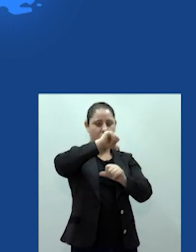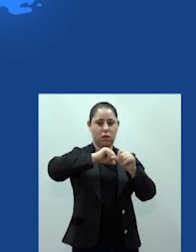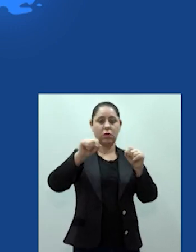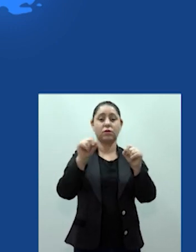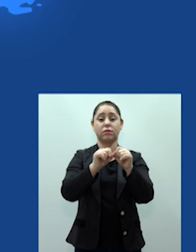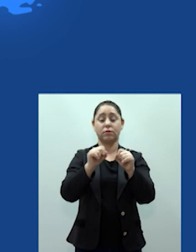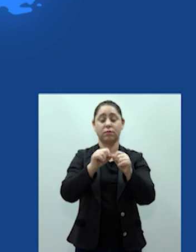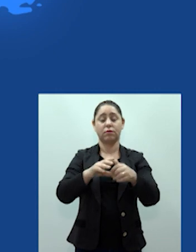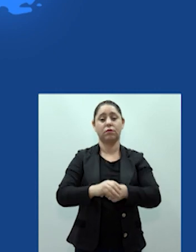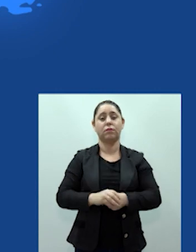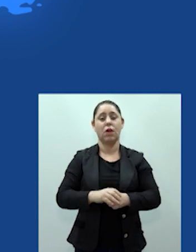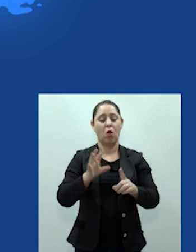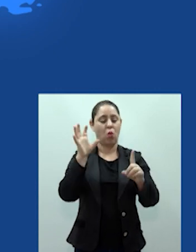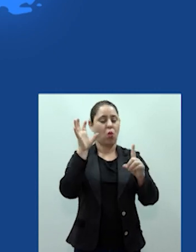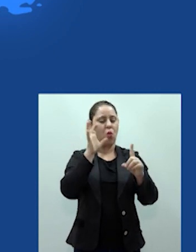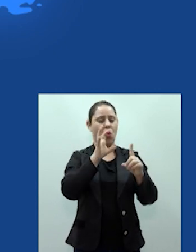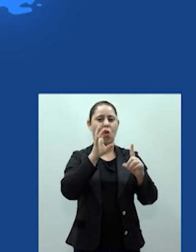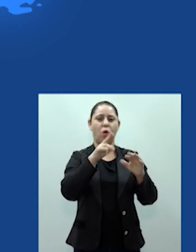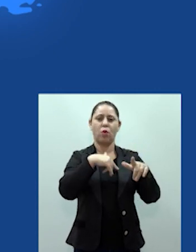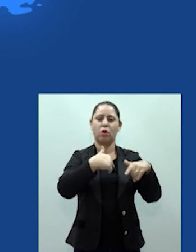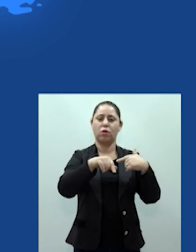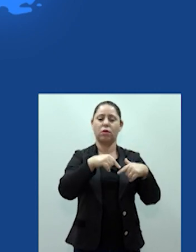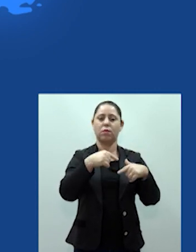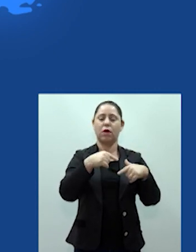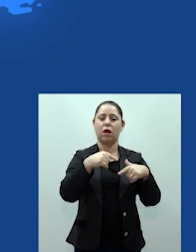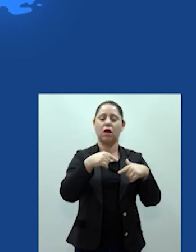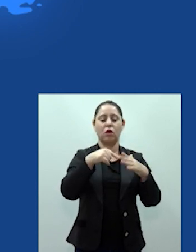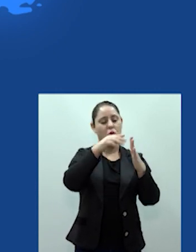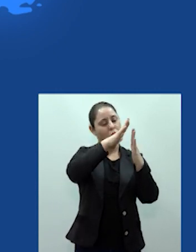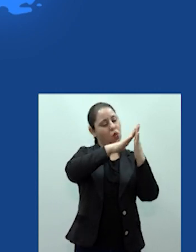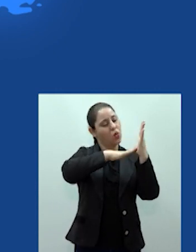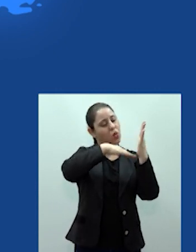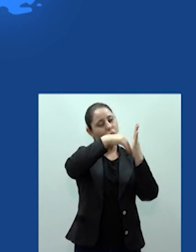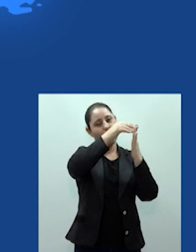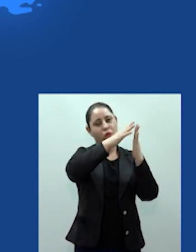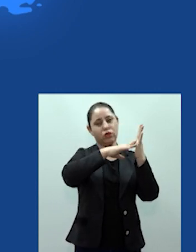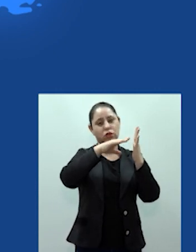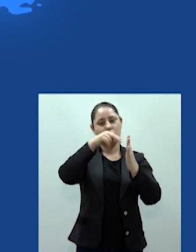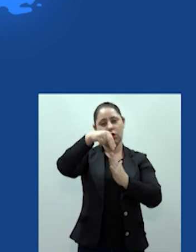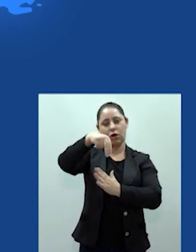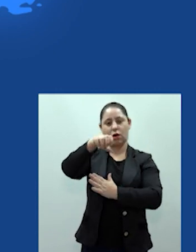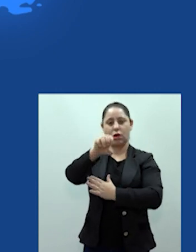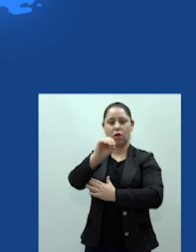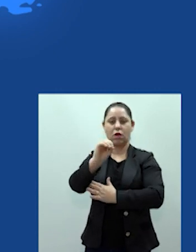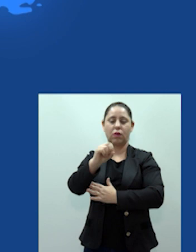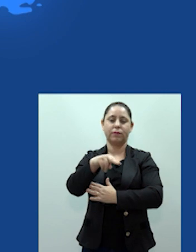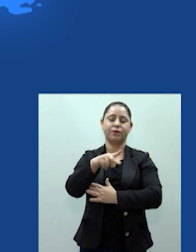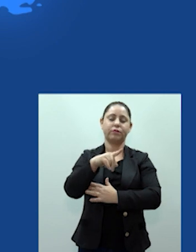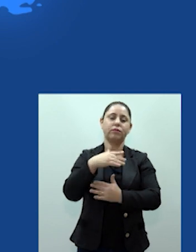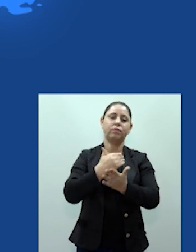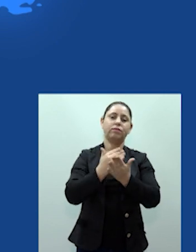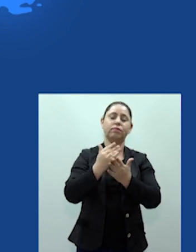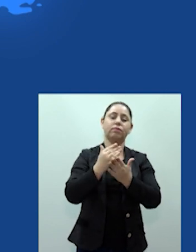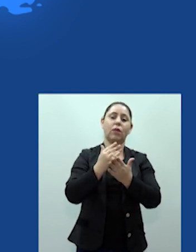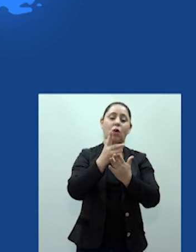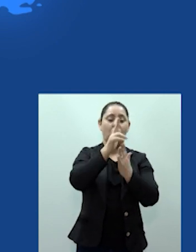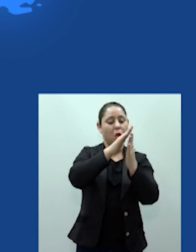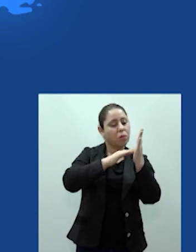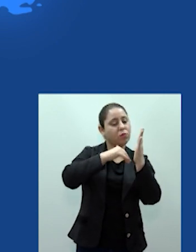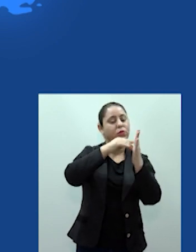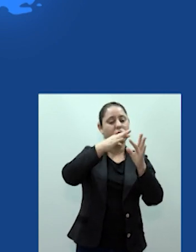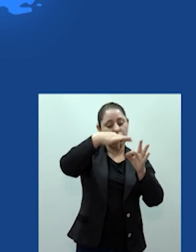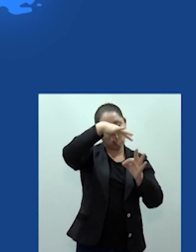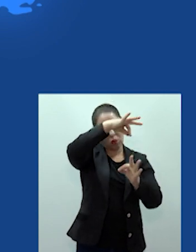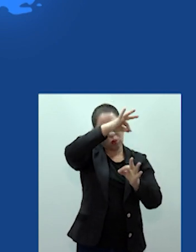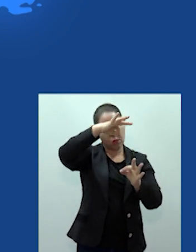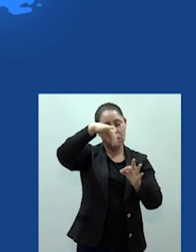que a luz negra faz, que ela causa nos trabalhos com tinta neon. Então eu fui nessa vibe, assim, começou com a pintura